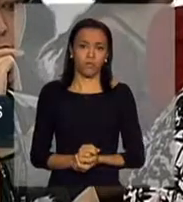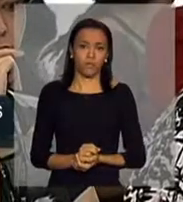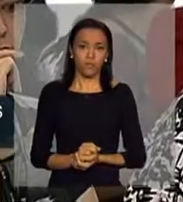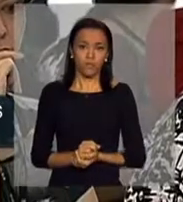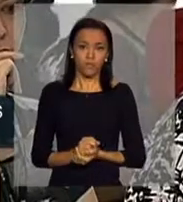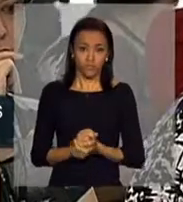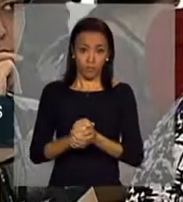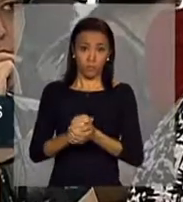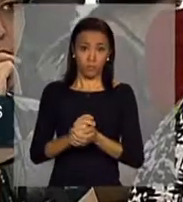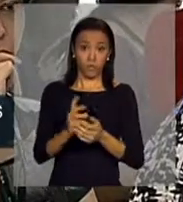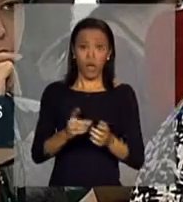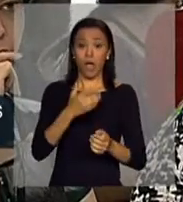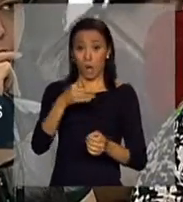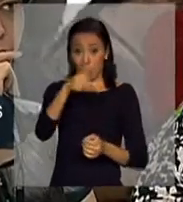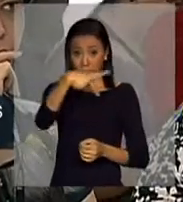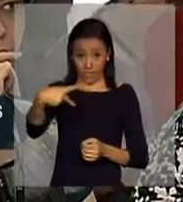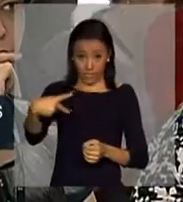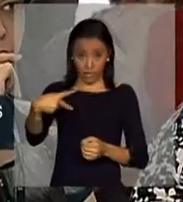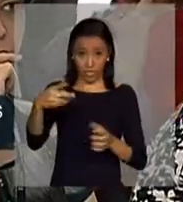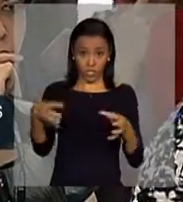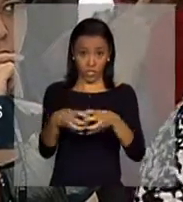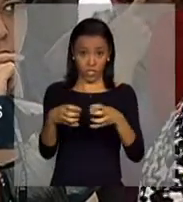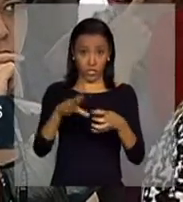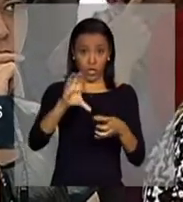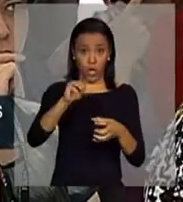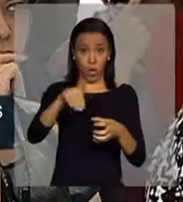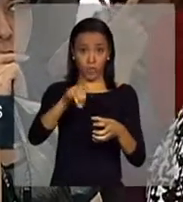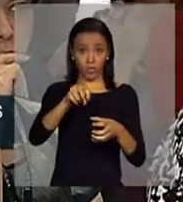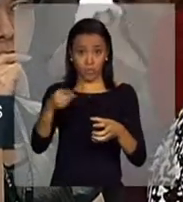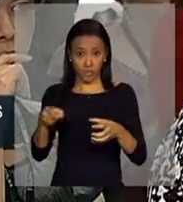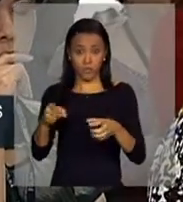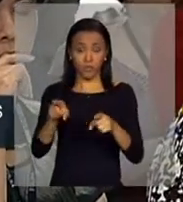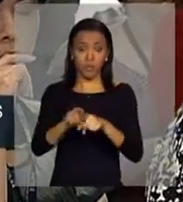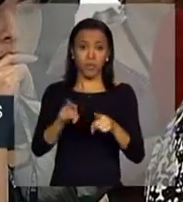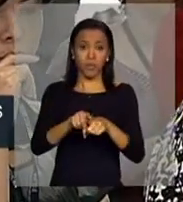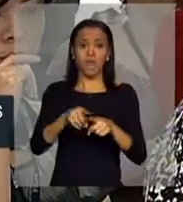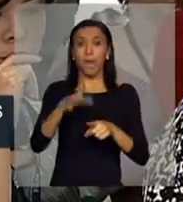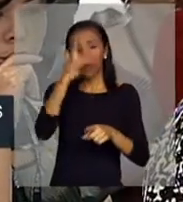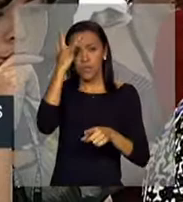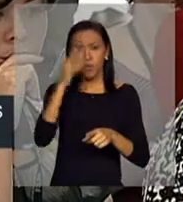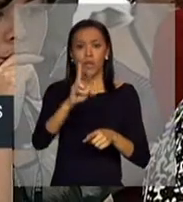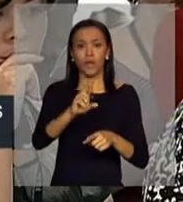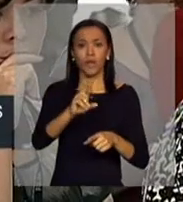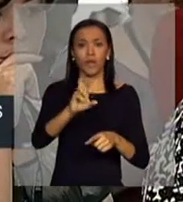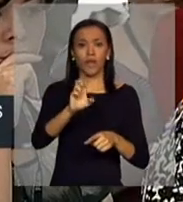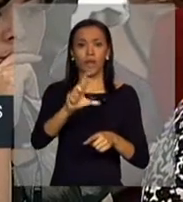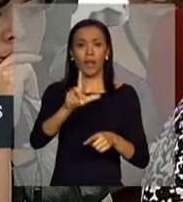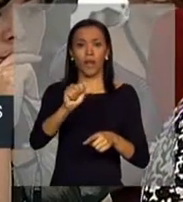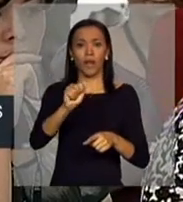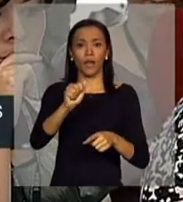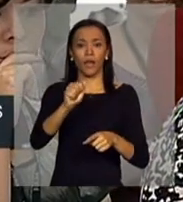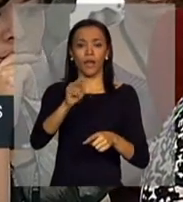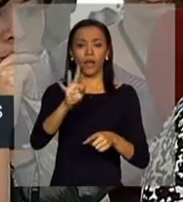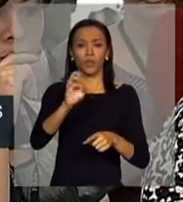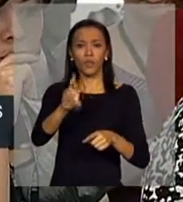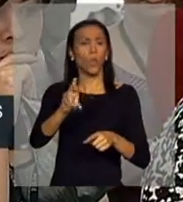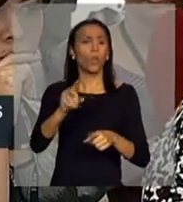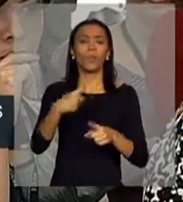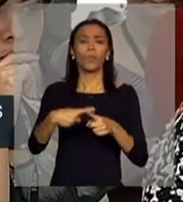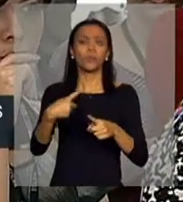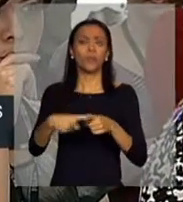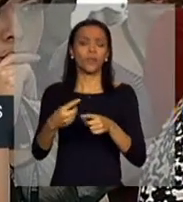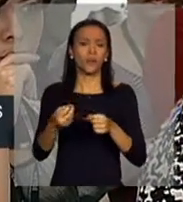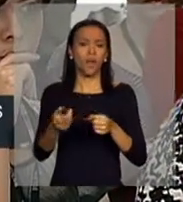ao relator e ao presidente da Comissão Mista de Regulamentação da Constituição Federal. Por que voltar